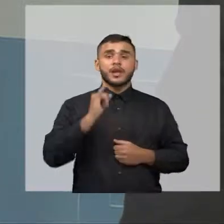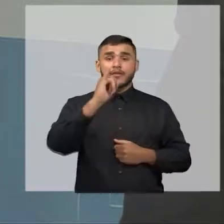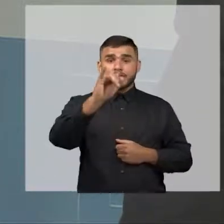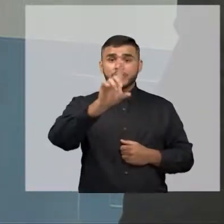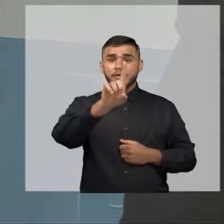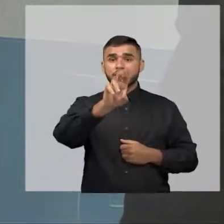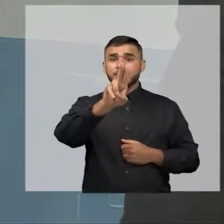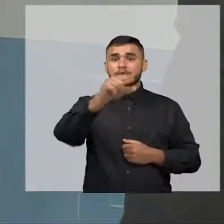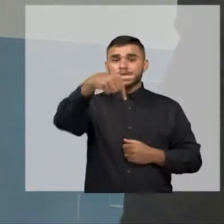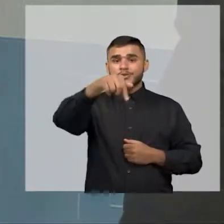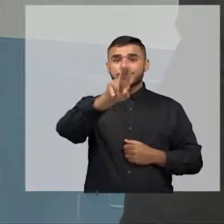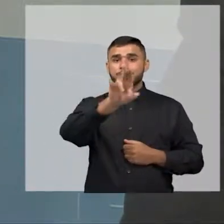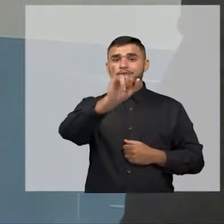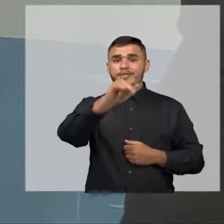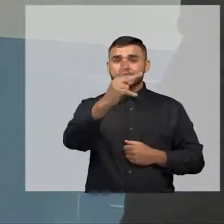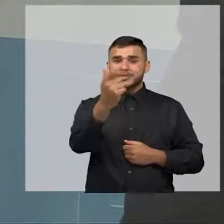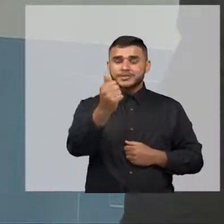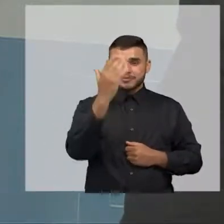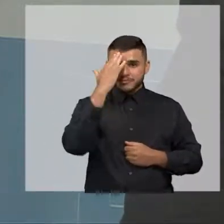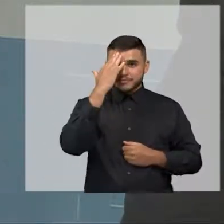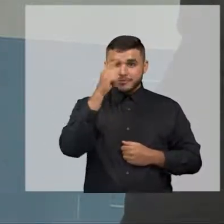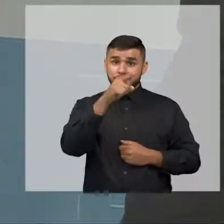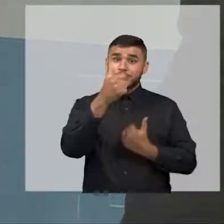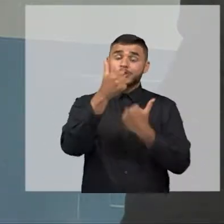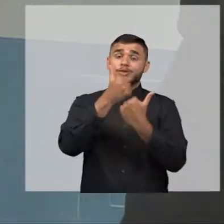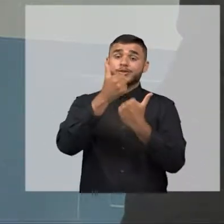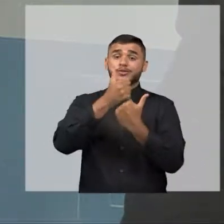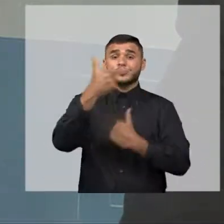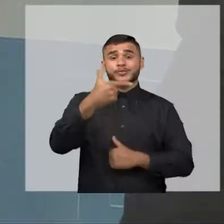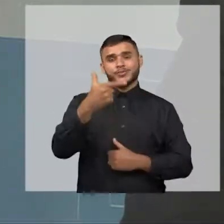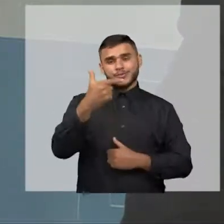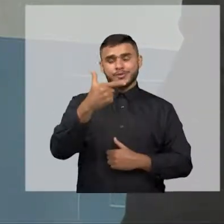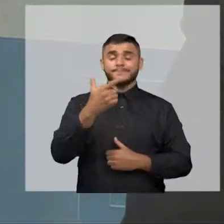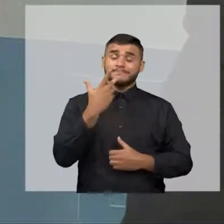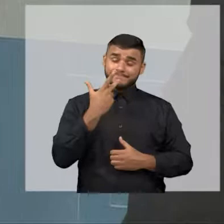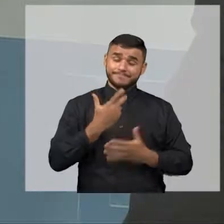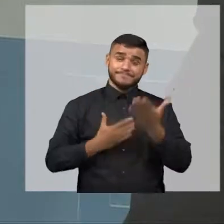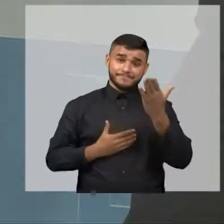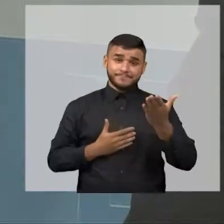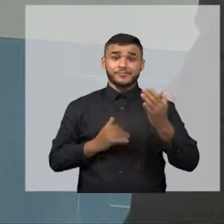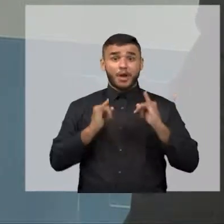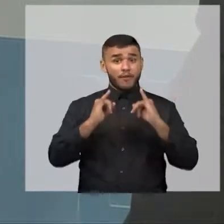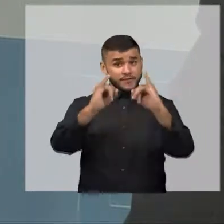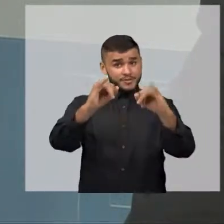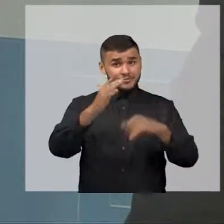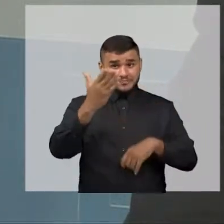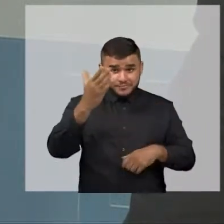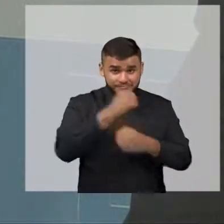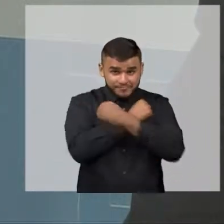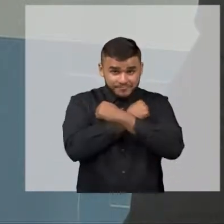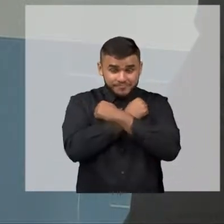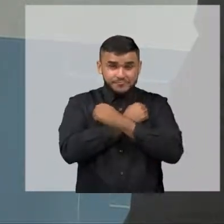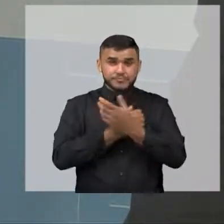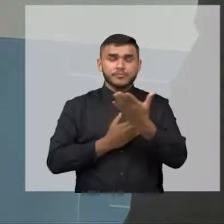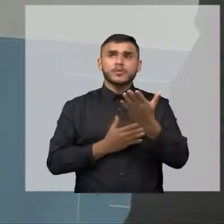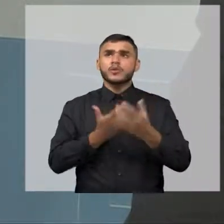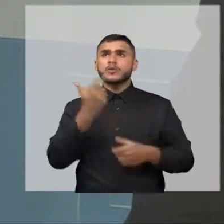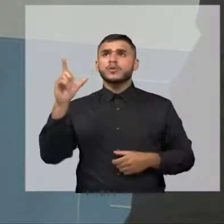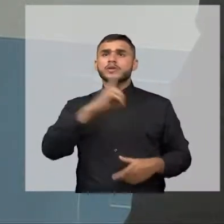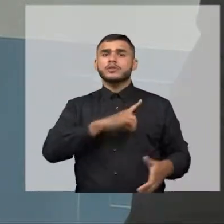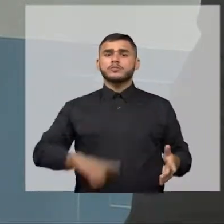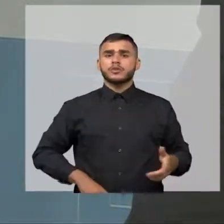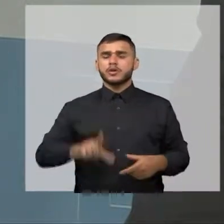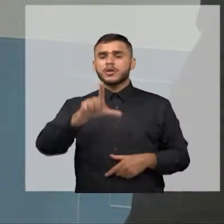que é o Duquinha, é o segundo Duquinha. Duquinha é o segundo suplente, porque o deputado